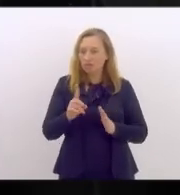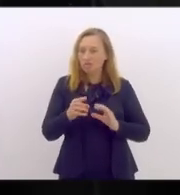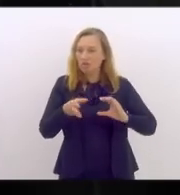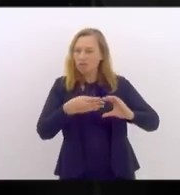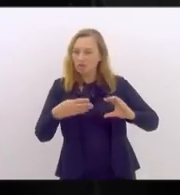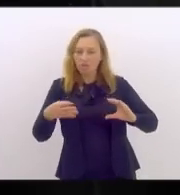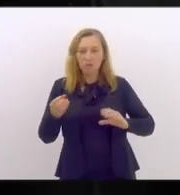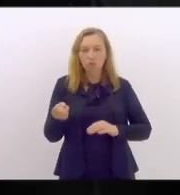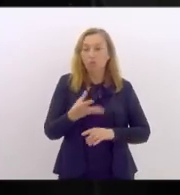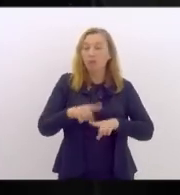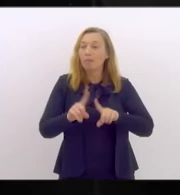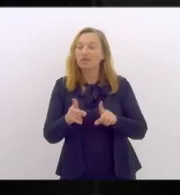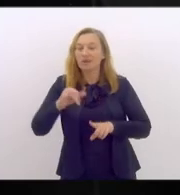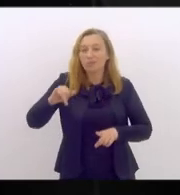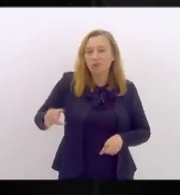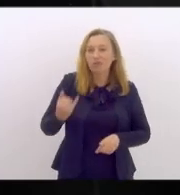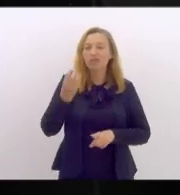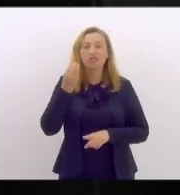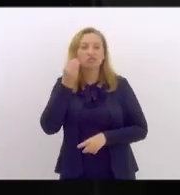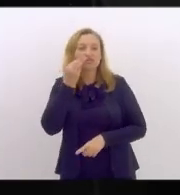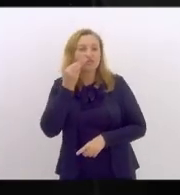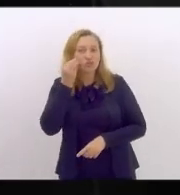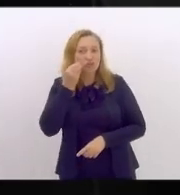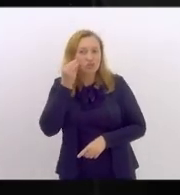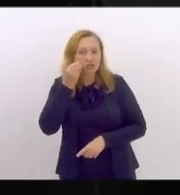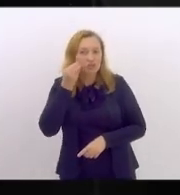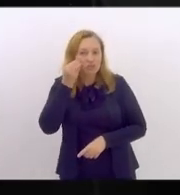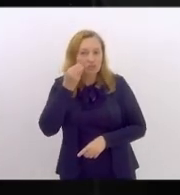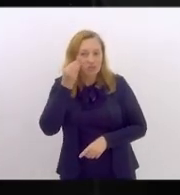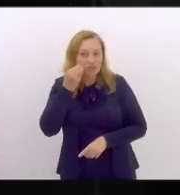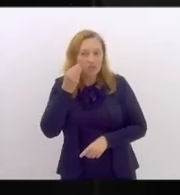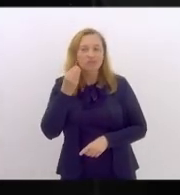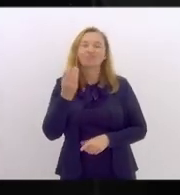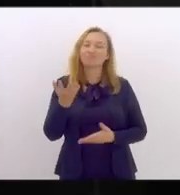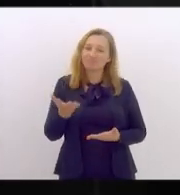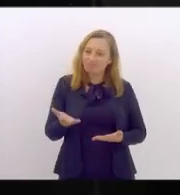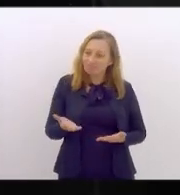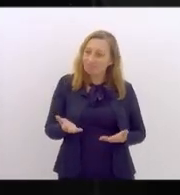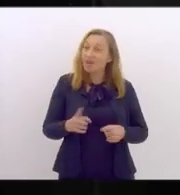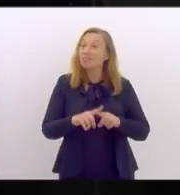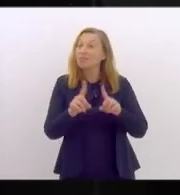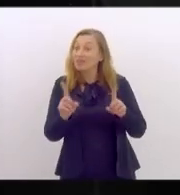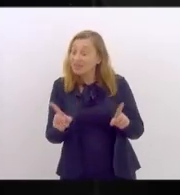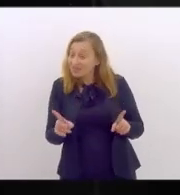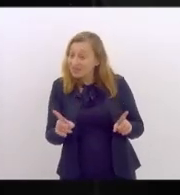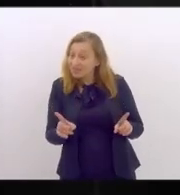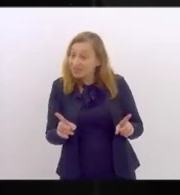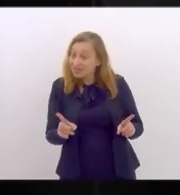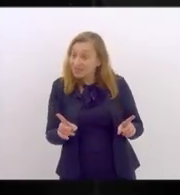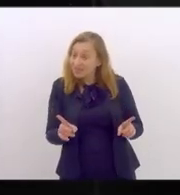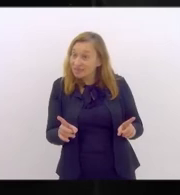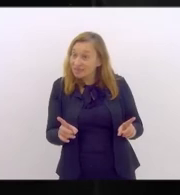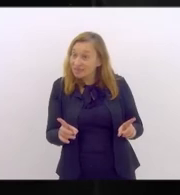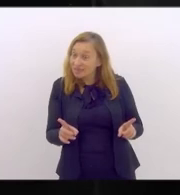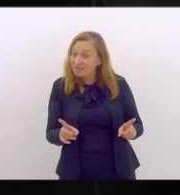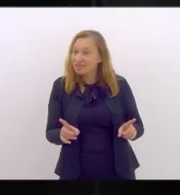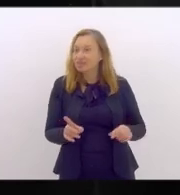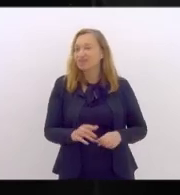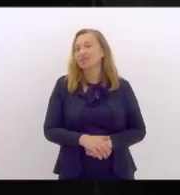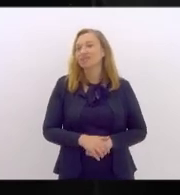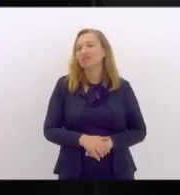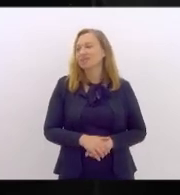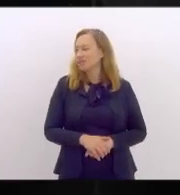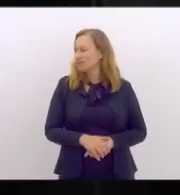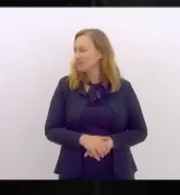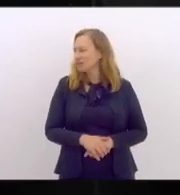sepse de novo mas aproveitar aquela experiência em grande medida bem sucedida mas recolocar como